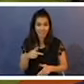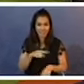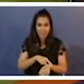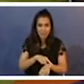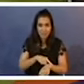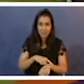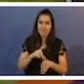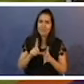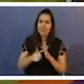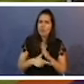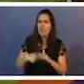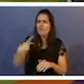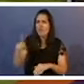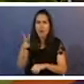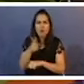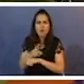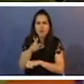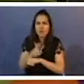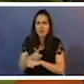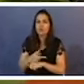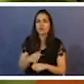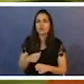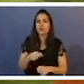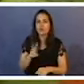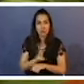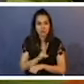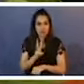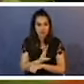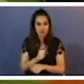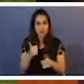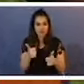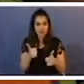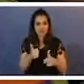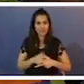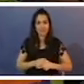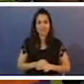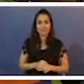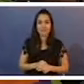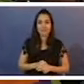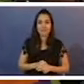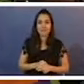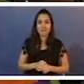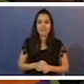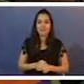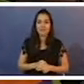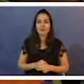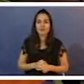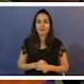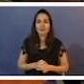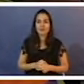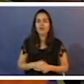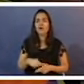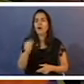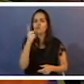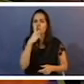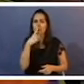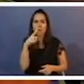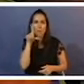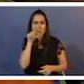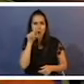pega lá no WhatsApp o arquivo e copia certinho embaixo nós temos gás